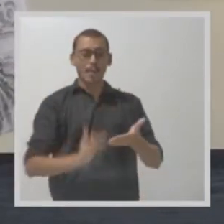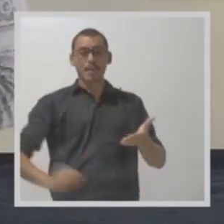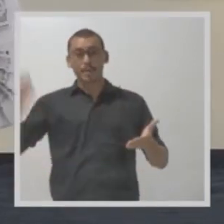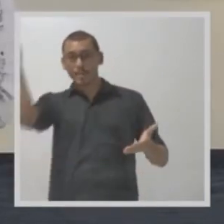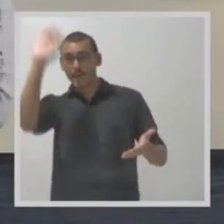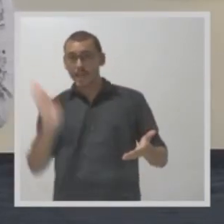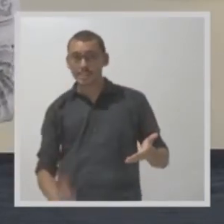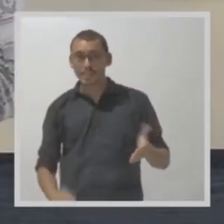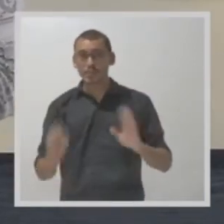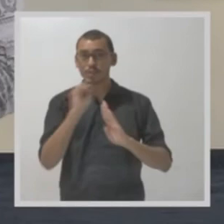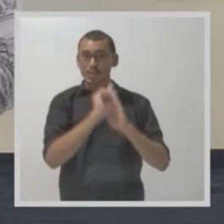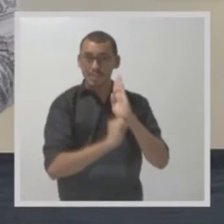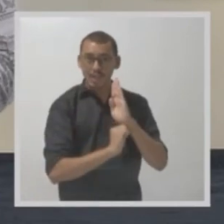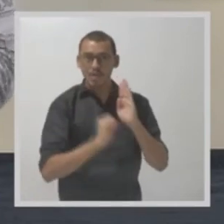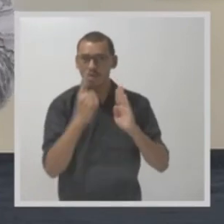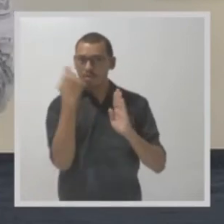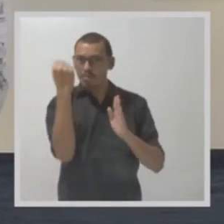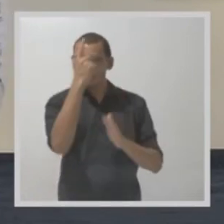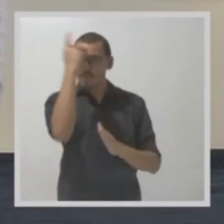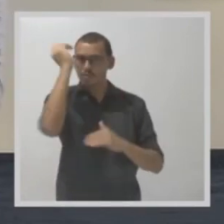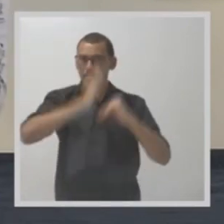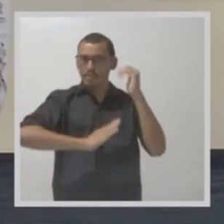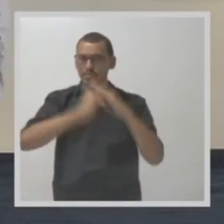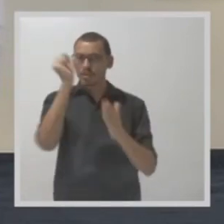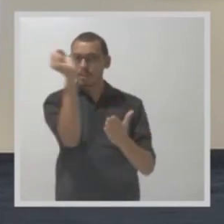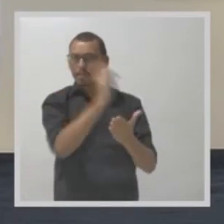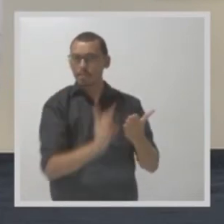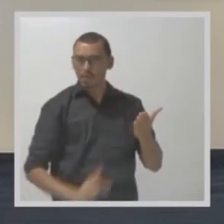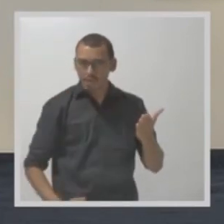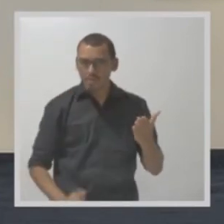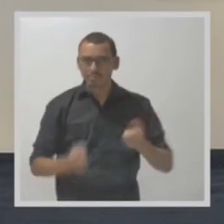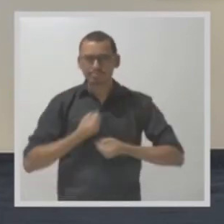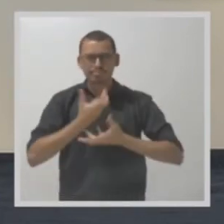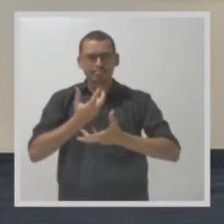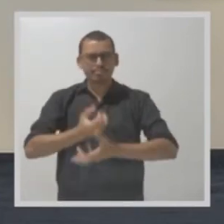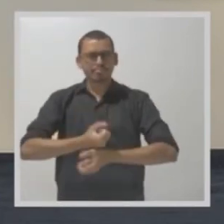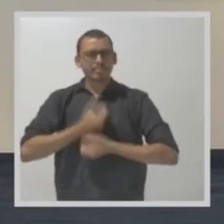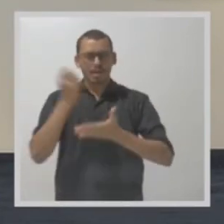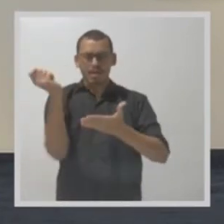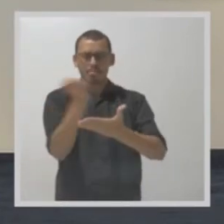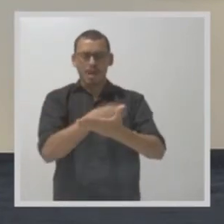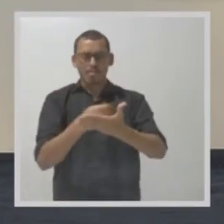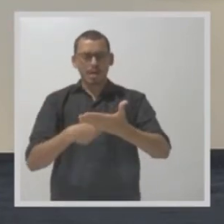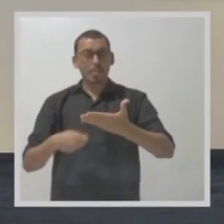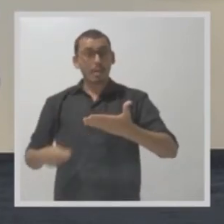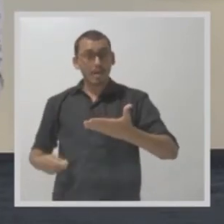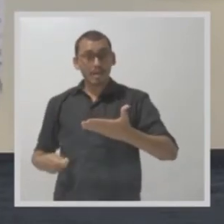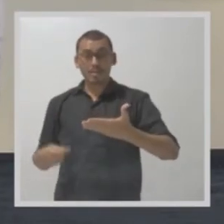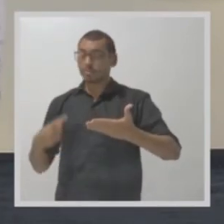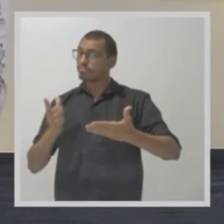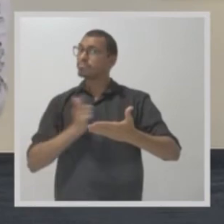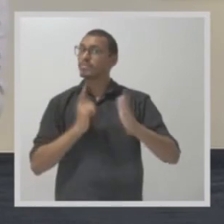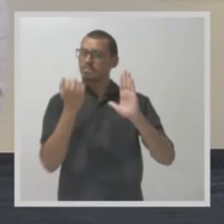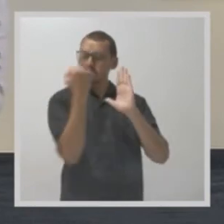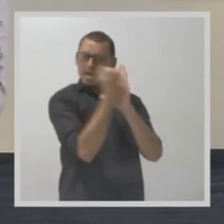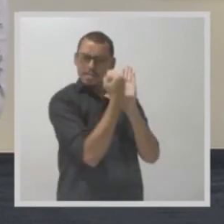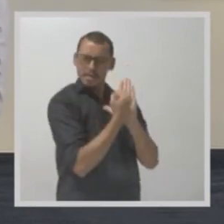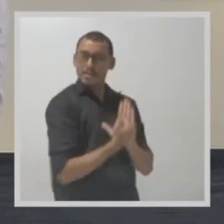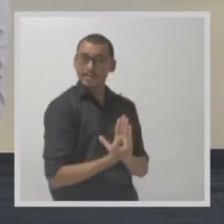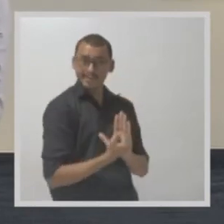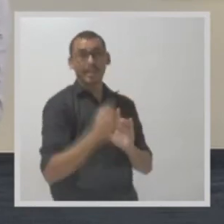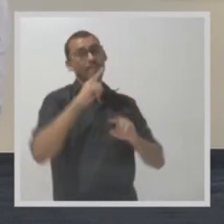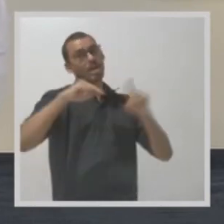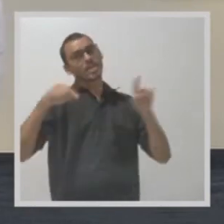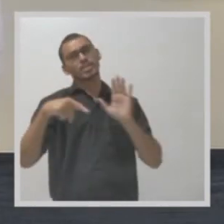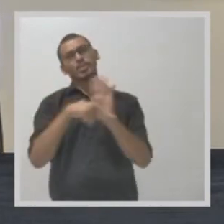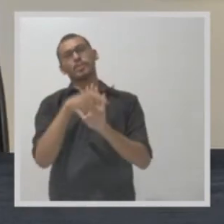Um poeta, ao se expressar, ele também vai trazer todas essas marcas dessa variedade